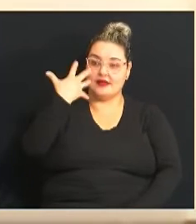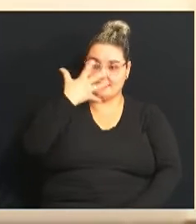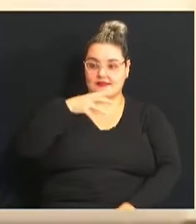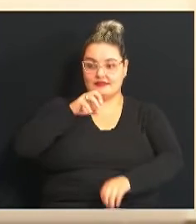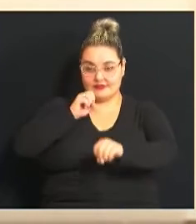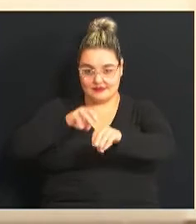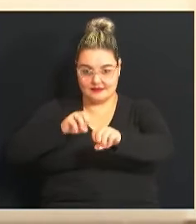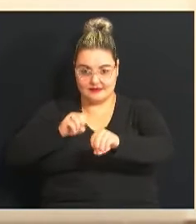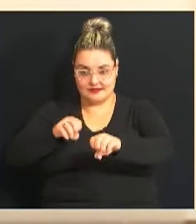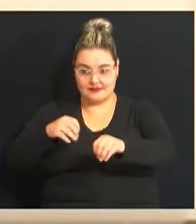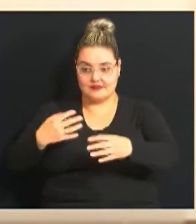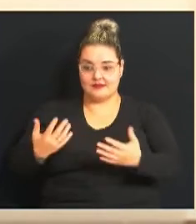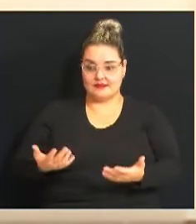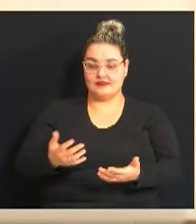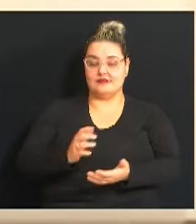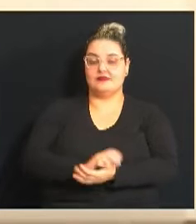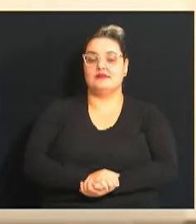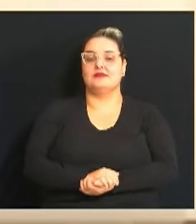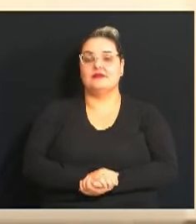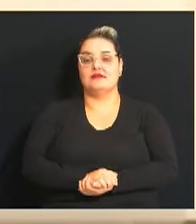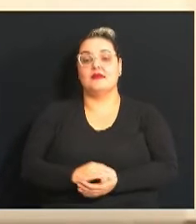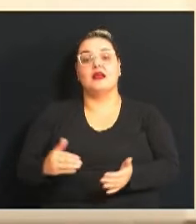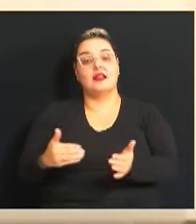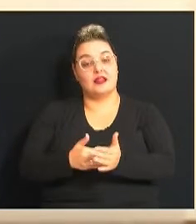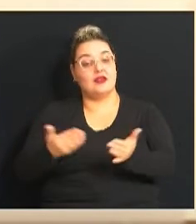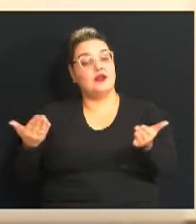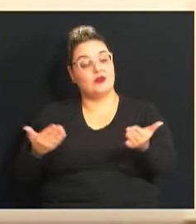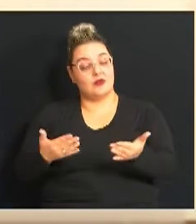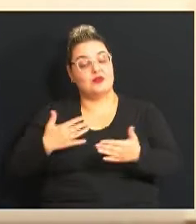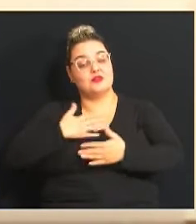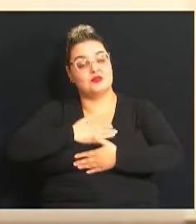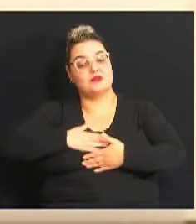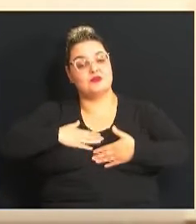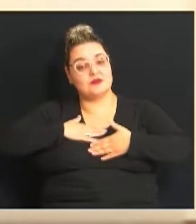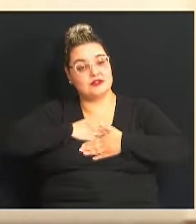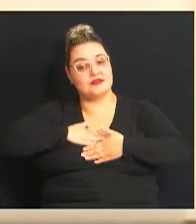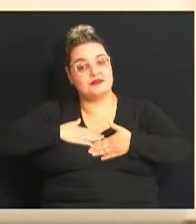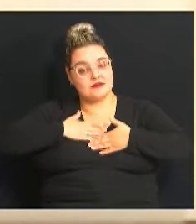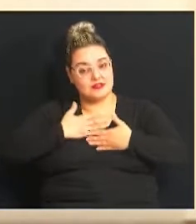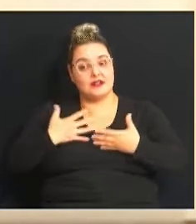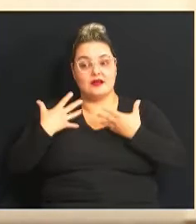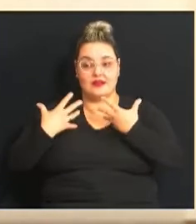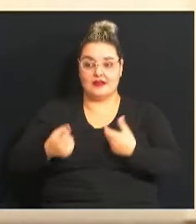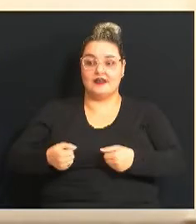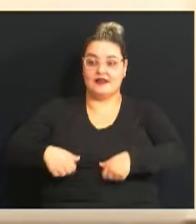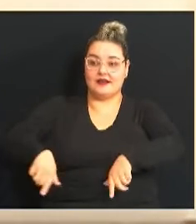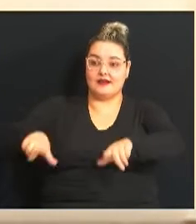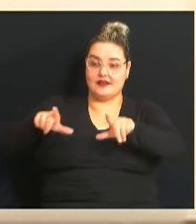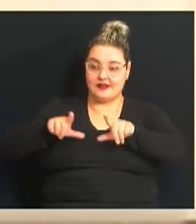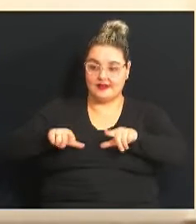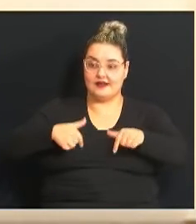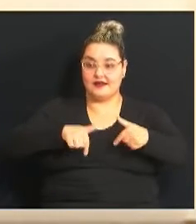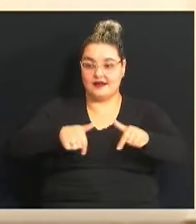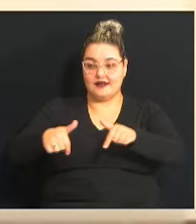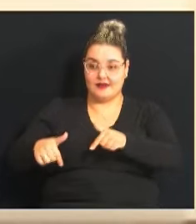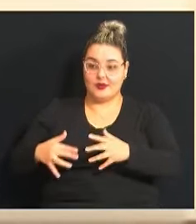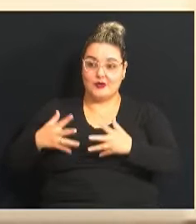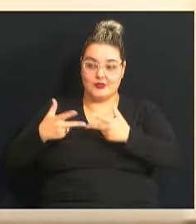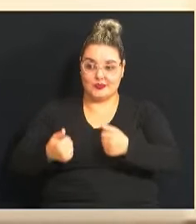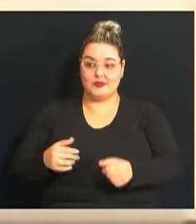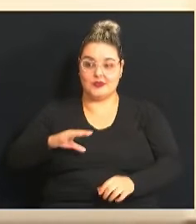ensinar. Até que hoje, com satisfação imensa, recebo esta homenagem por trabalhar com aquilo que amo.